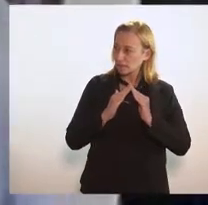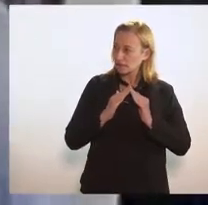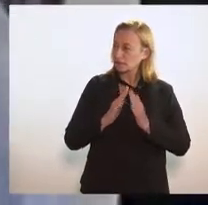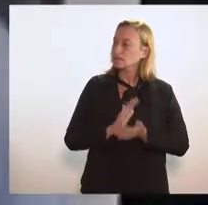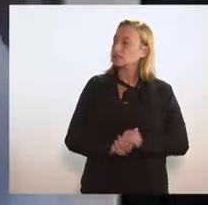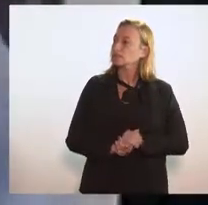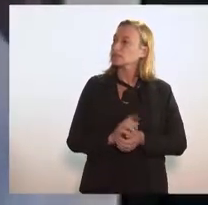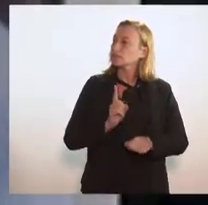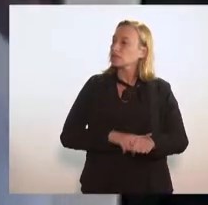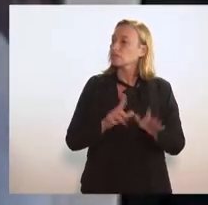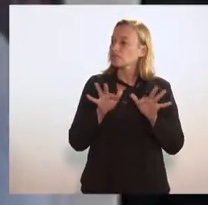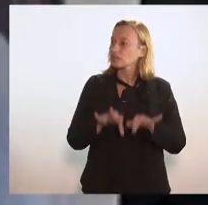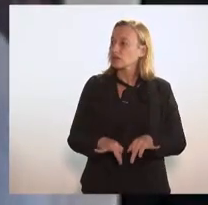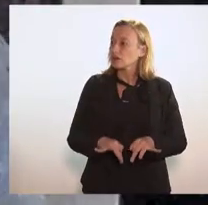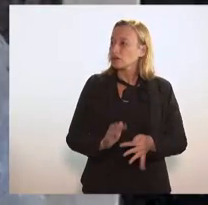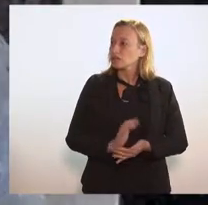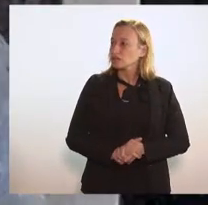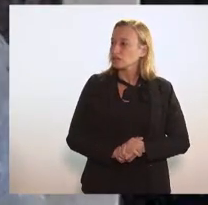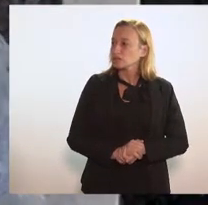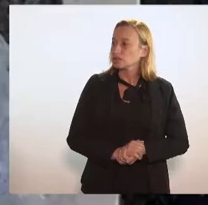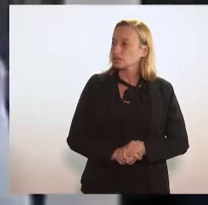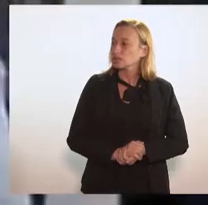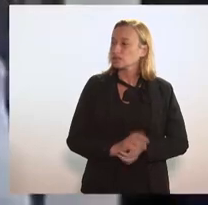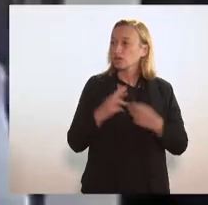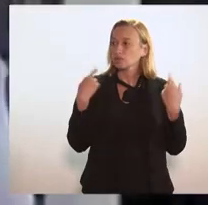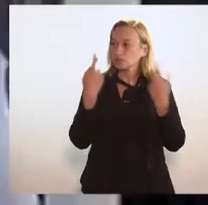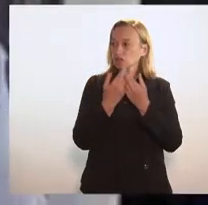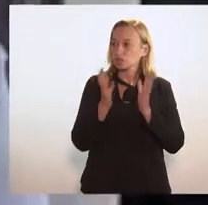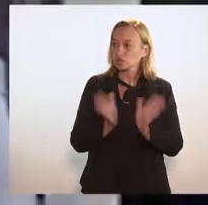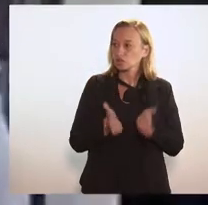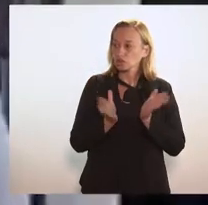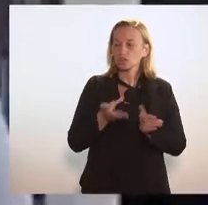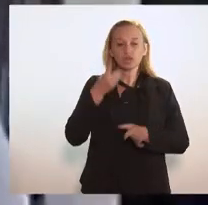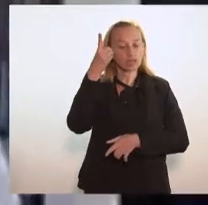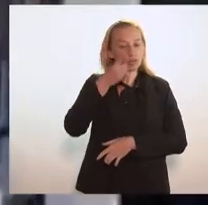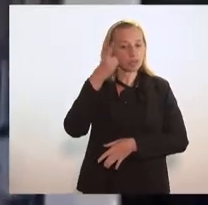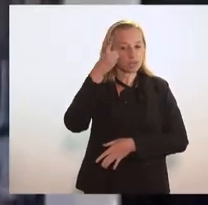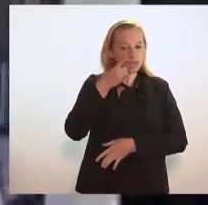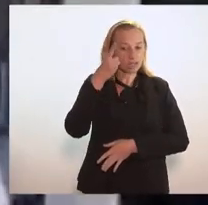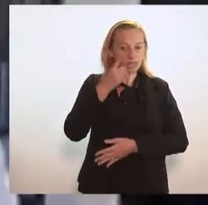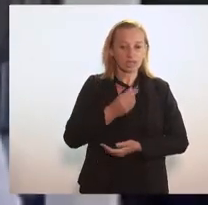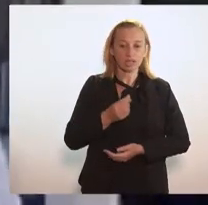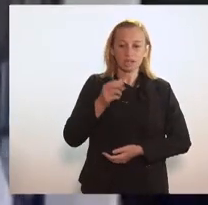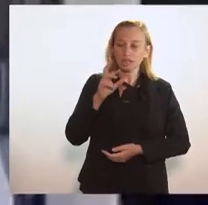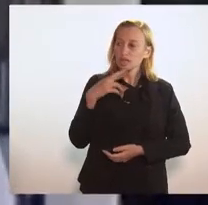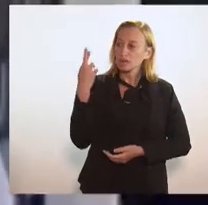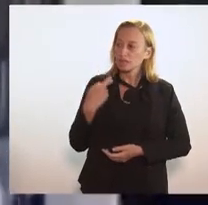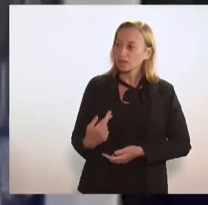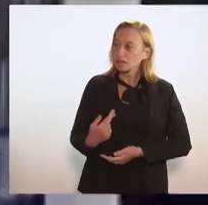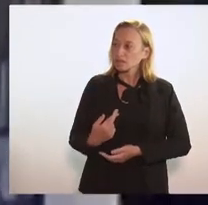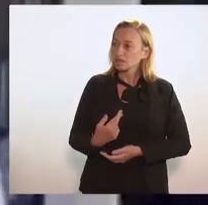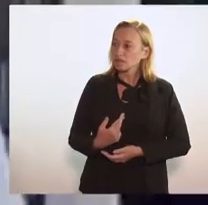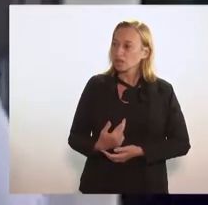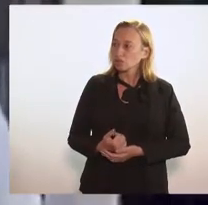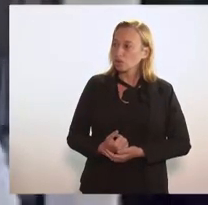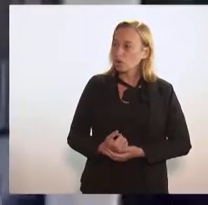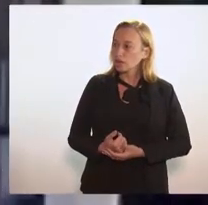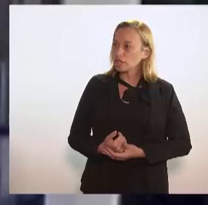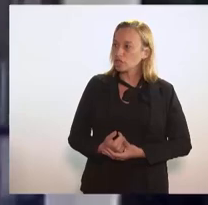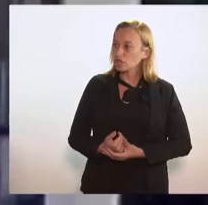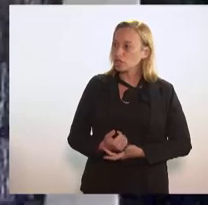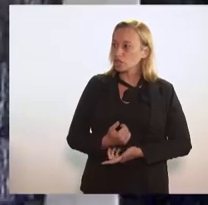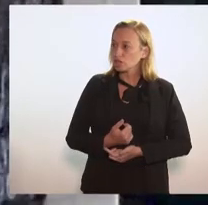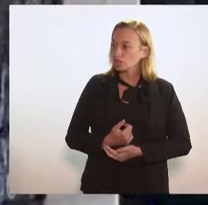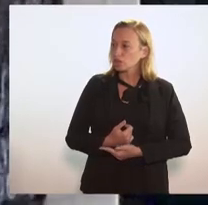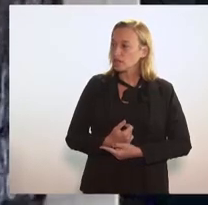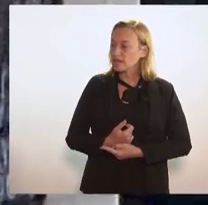um texto brilhante final da sessão de hoje cobre deputada Renata Souza que